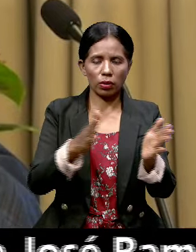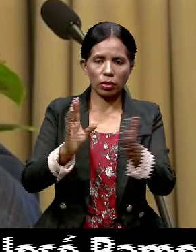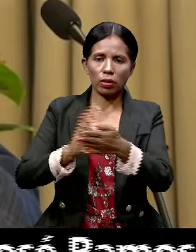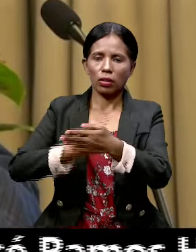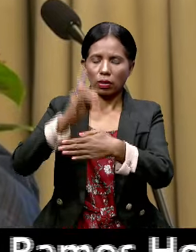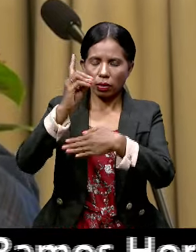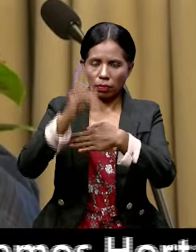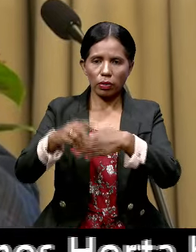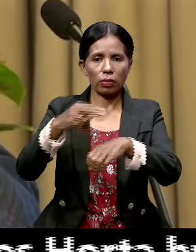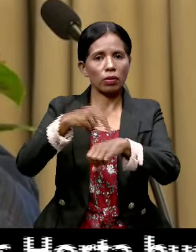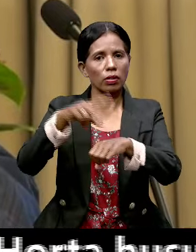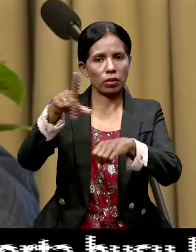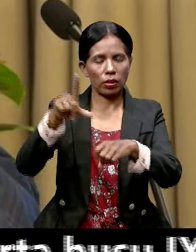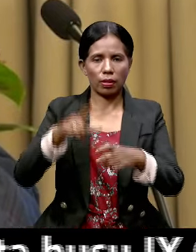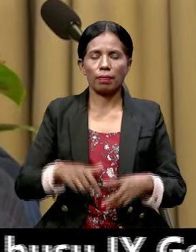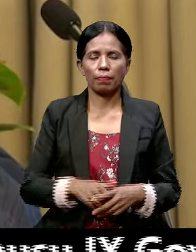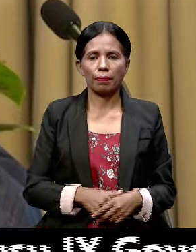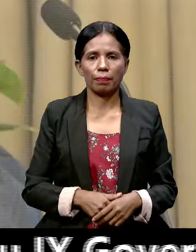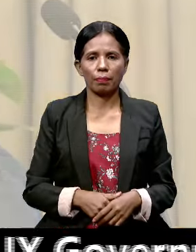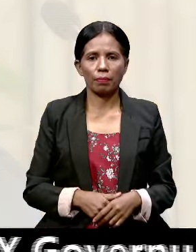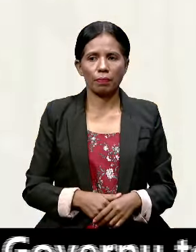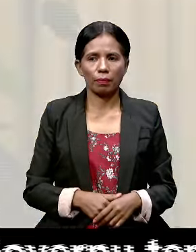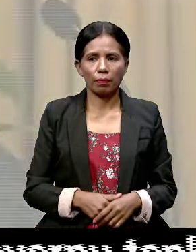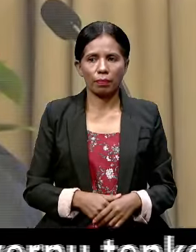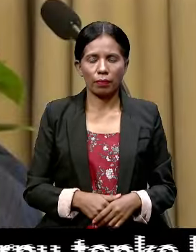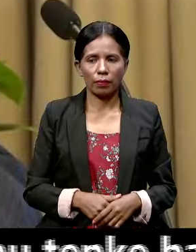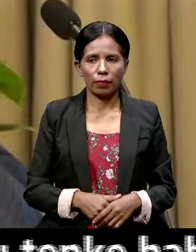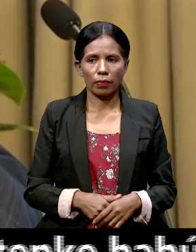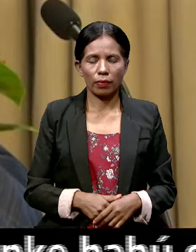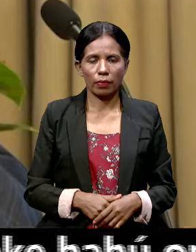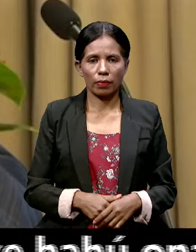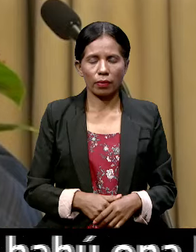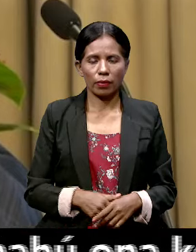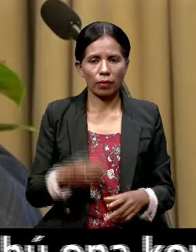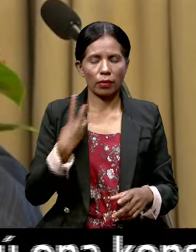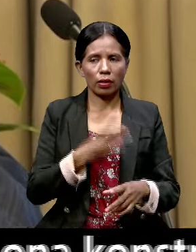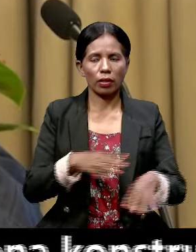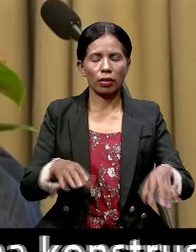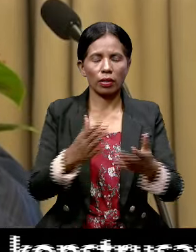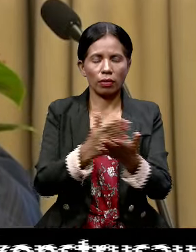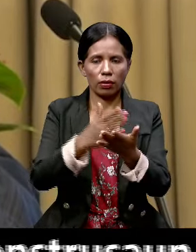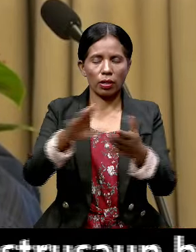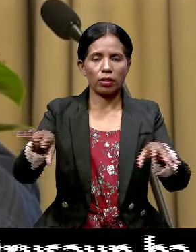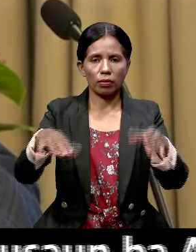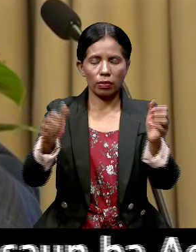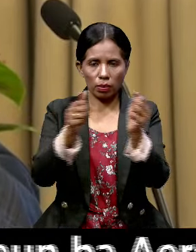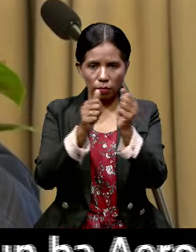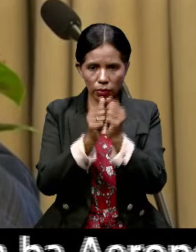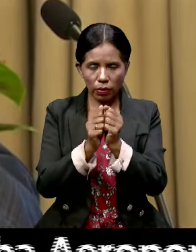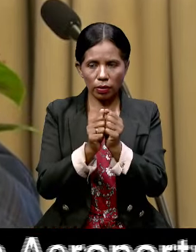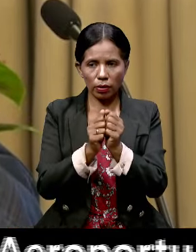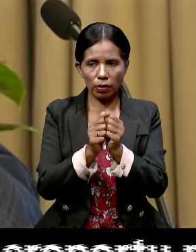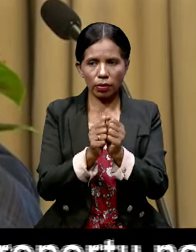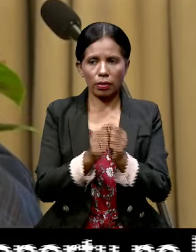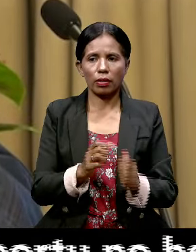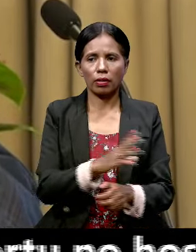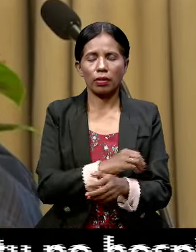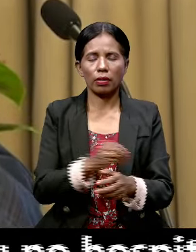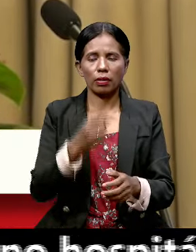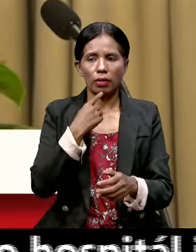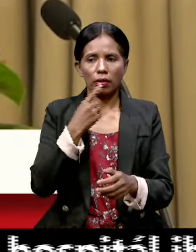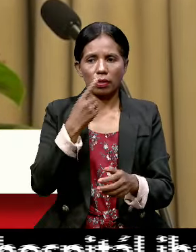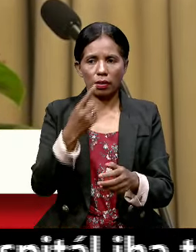desenvolvimento nacional. Para fortalecer e consolidar, né? Já temos aqui